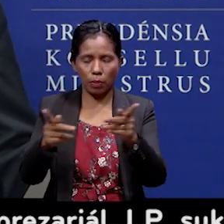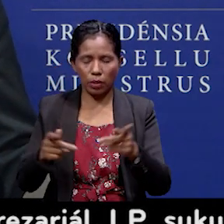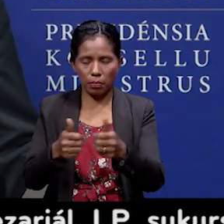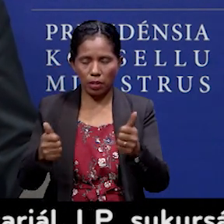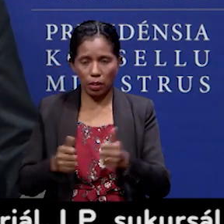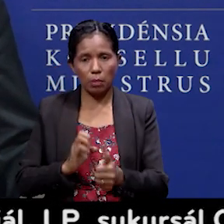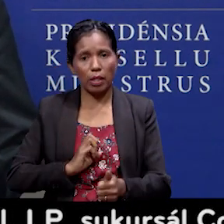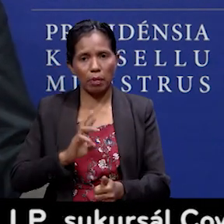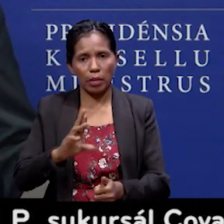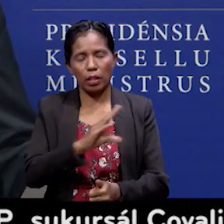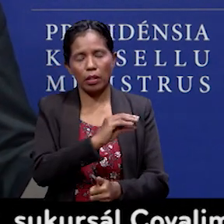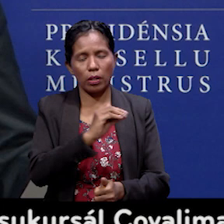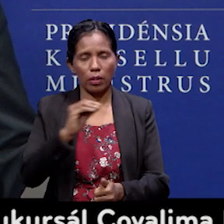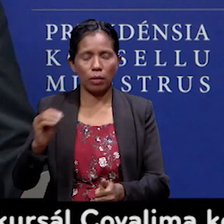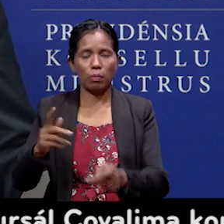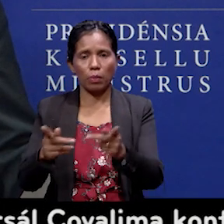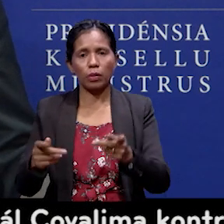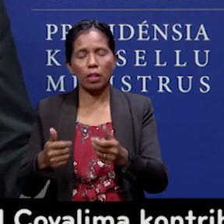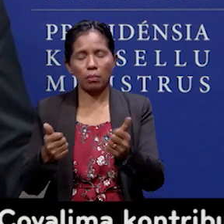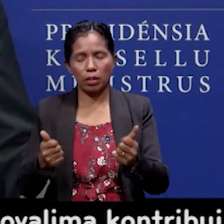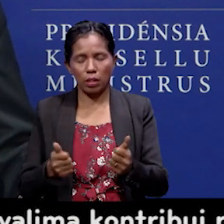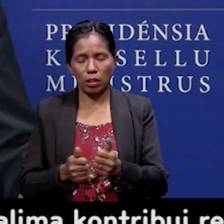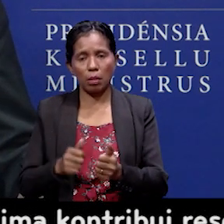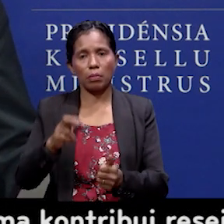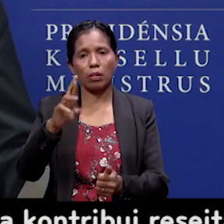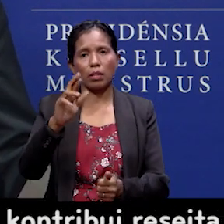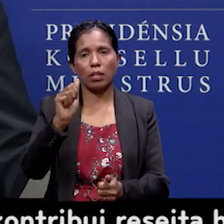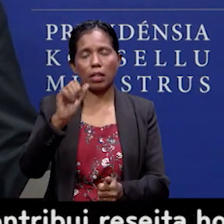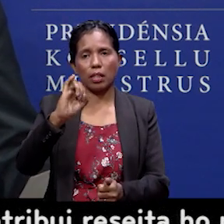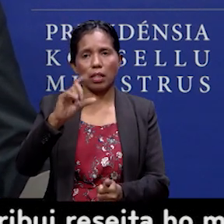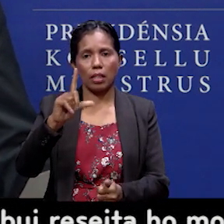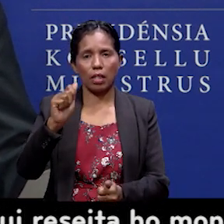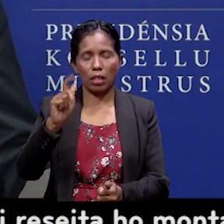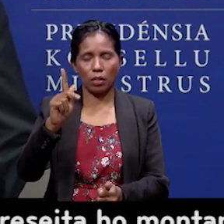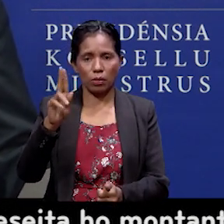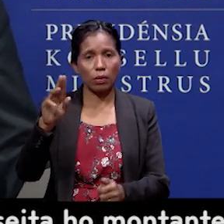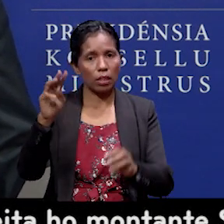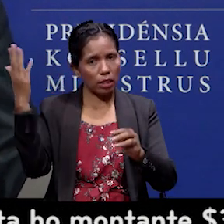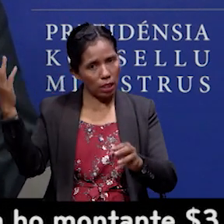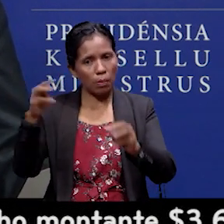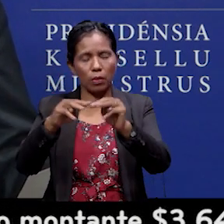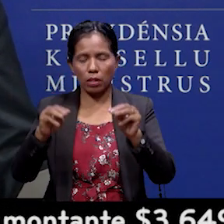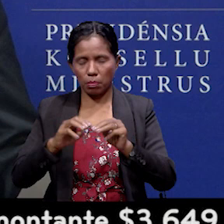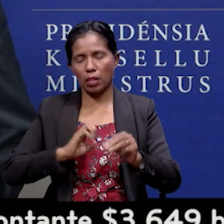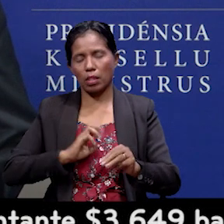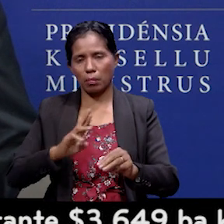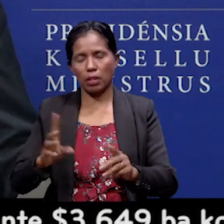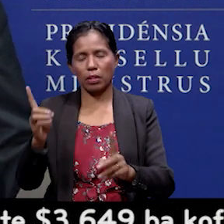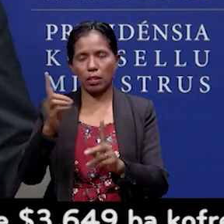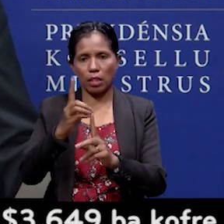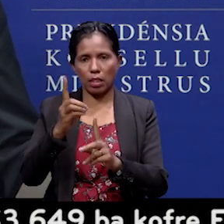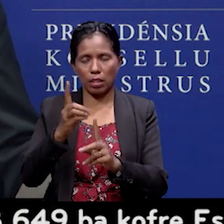administrativo Ermera no posto administrativo Railaco, iha município Ermera. To'o